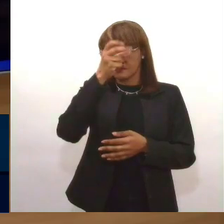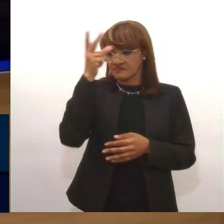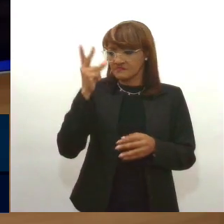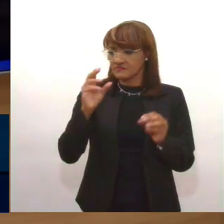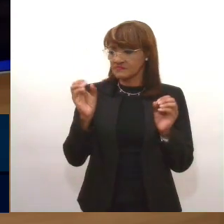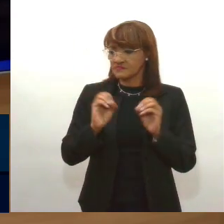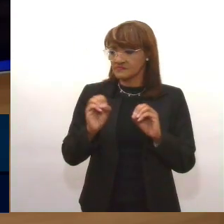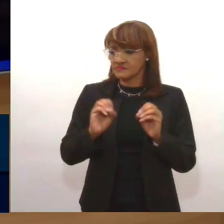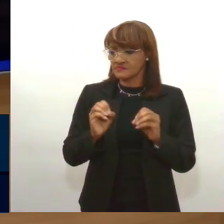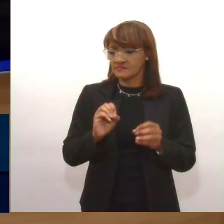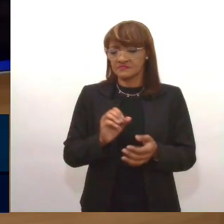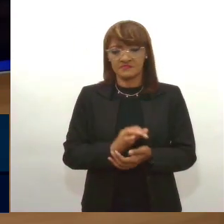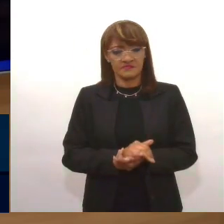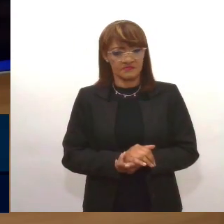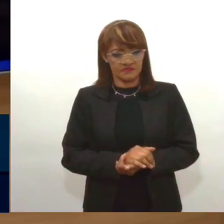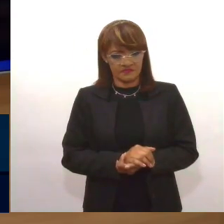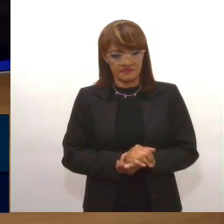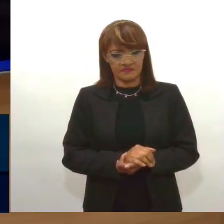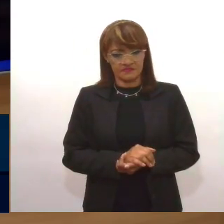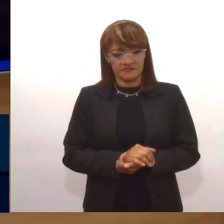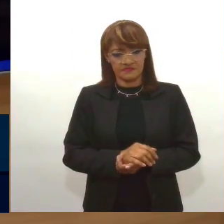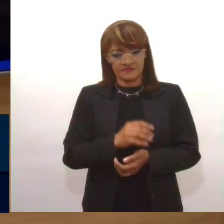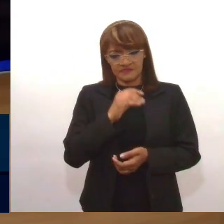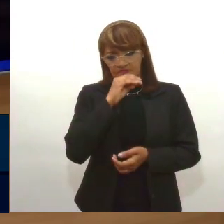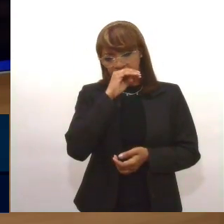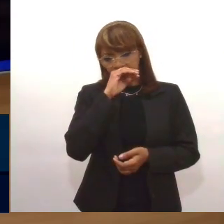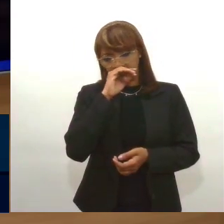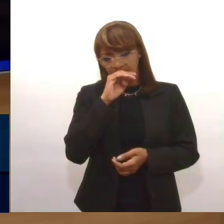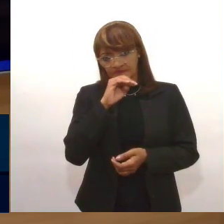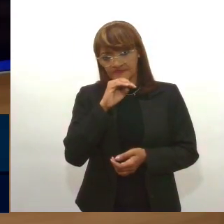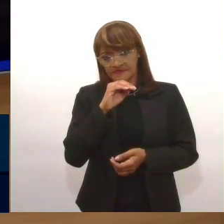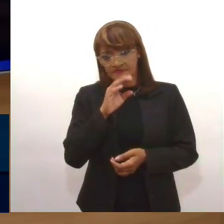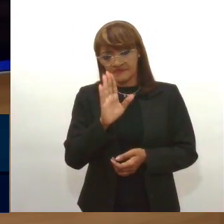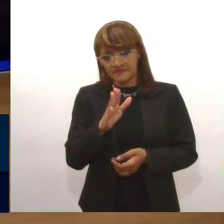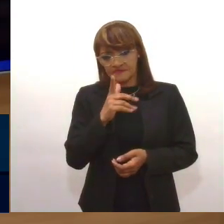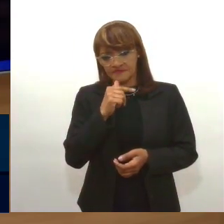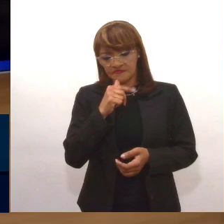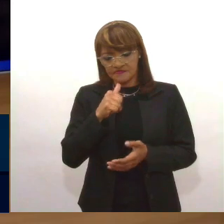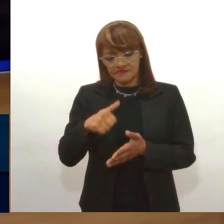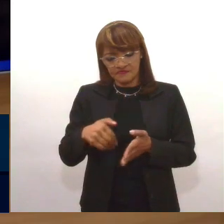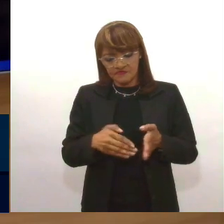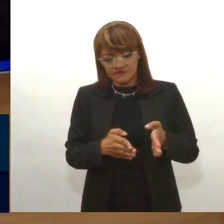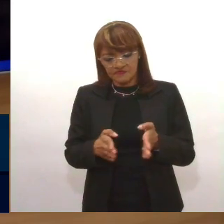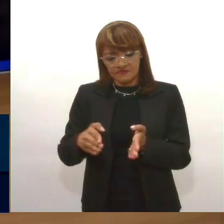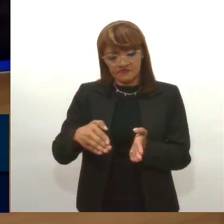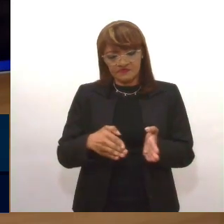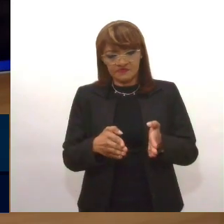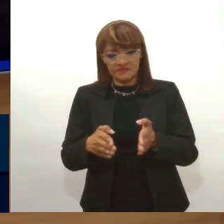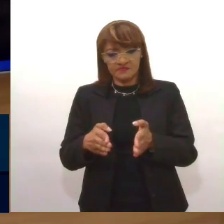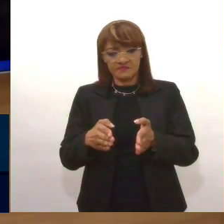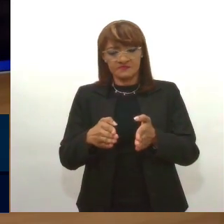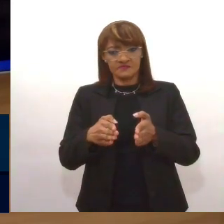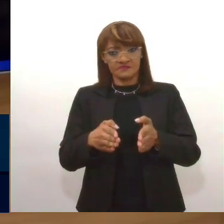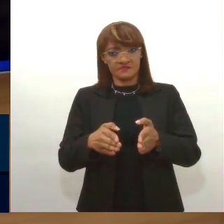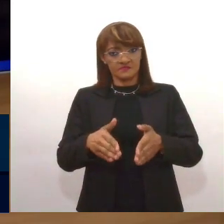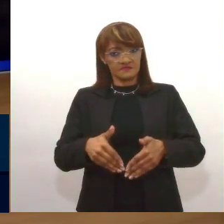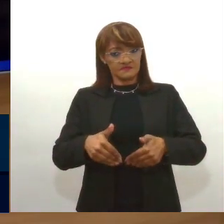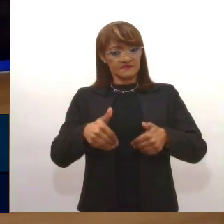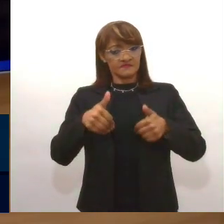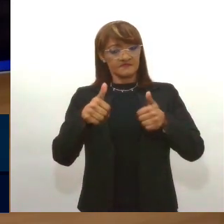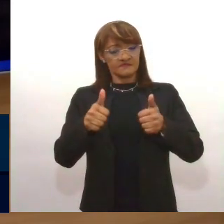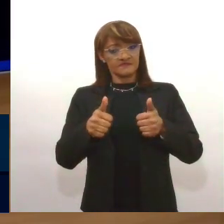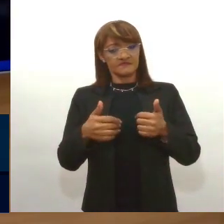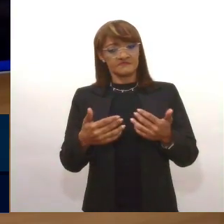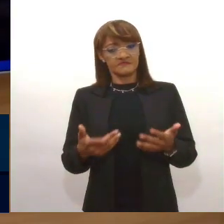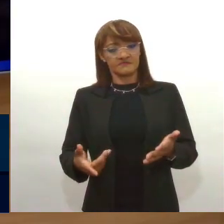o nosso Rio tá tentando né se estabelecer novamente desse crime que houve aí ele faz isso que ele